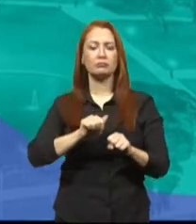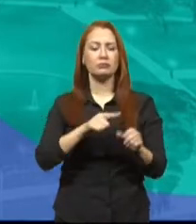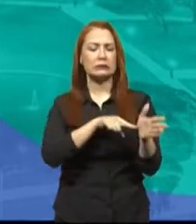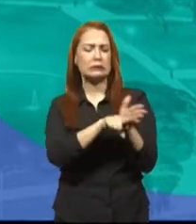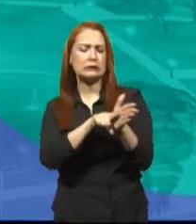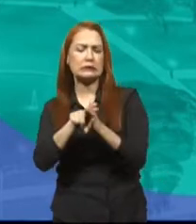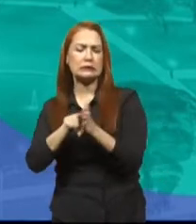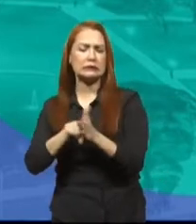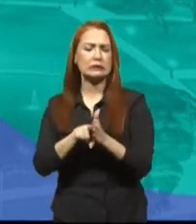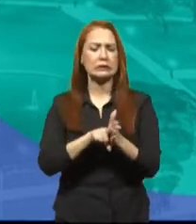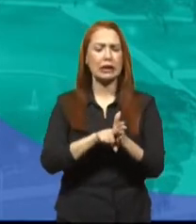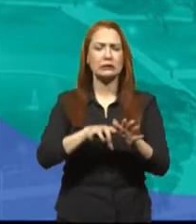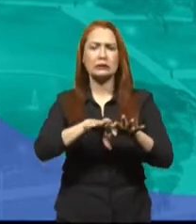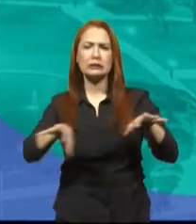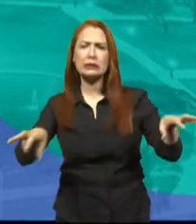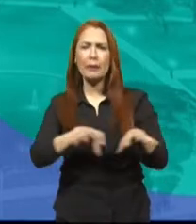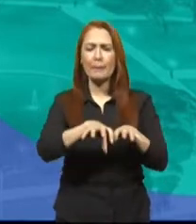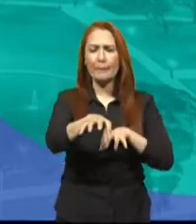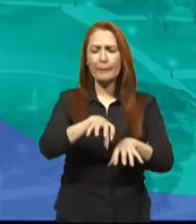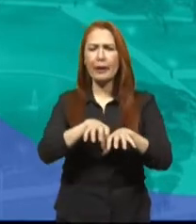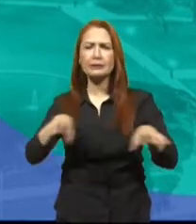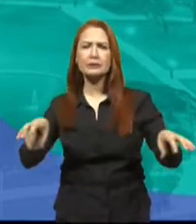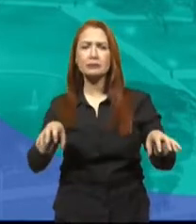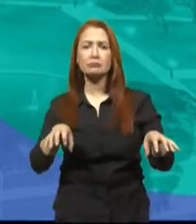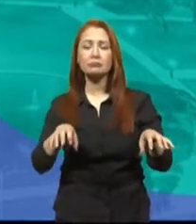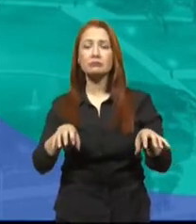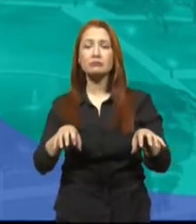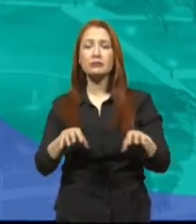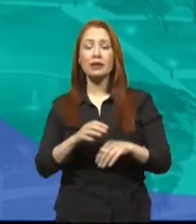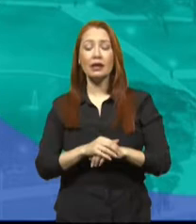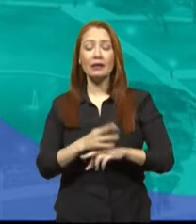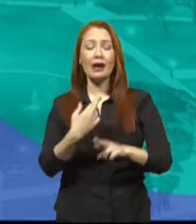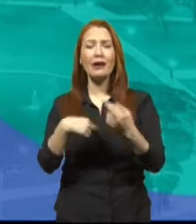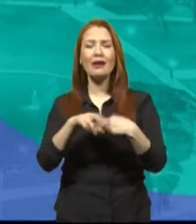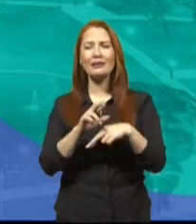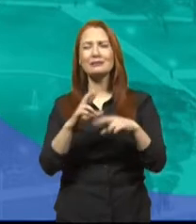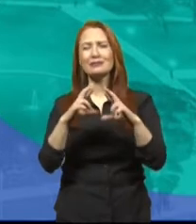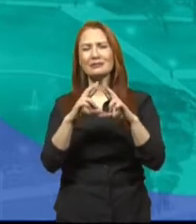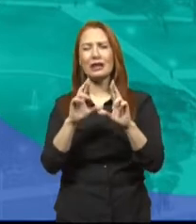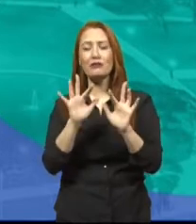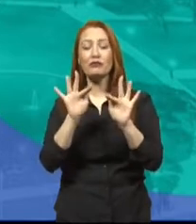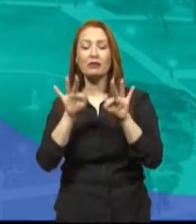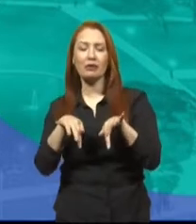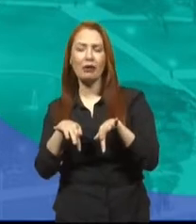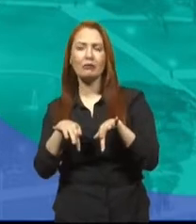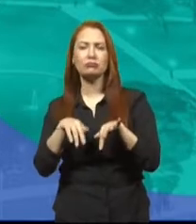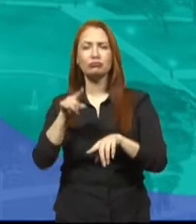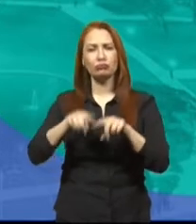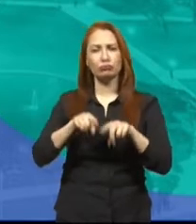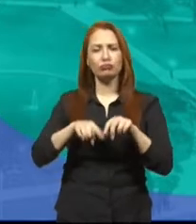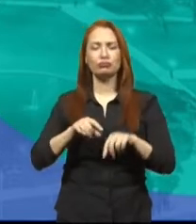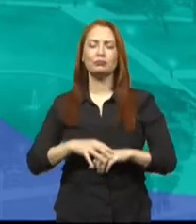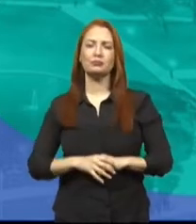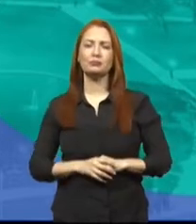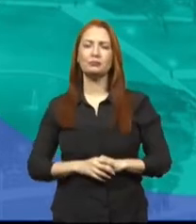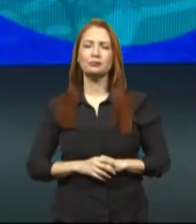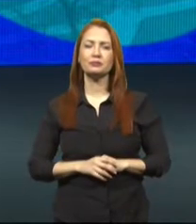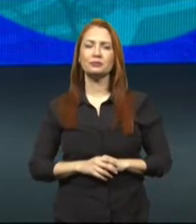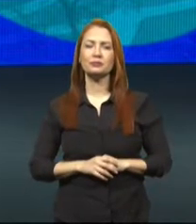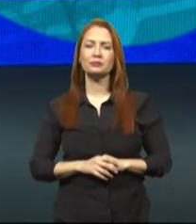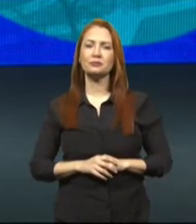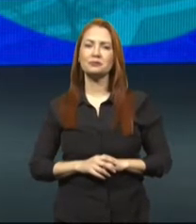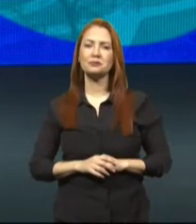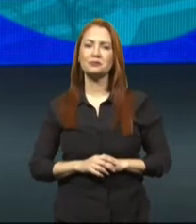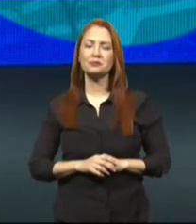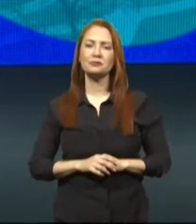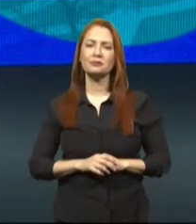na disposição e a destinação final dos resíduos. Nós trabalhamos com esses...